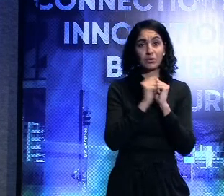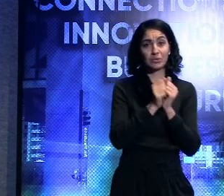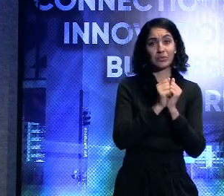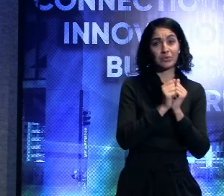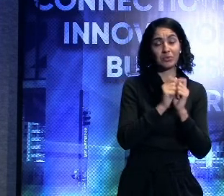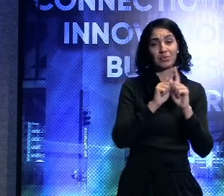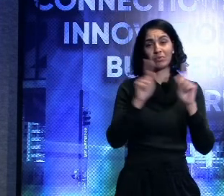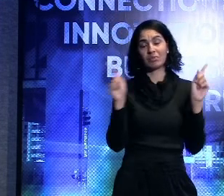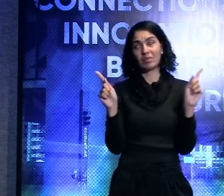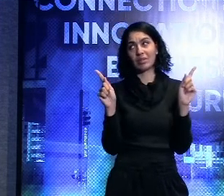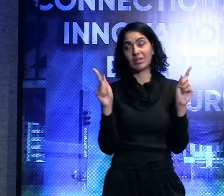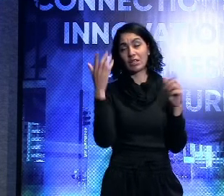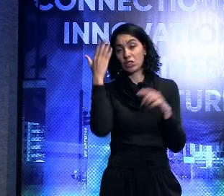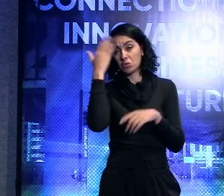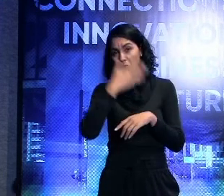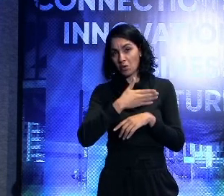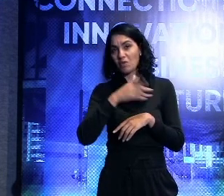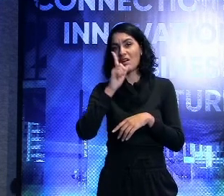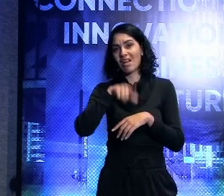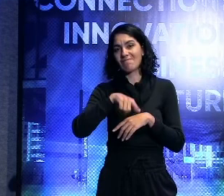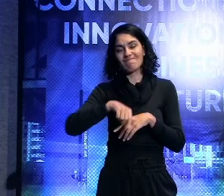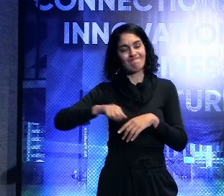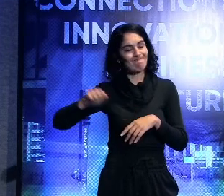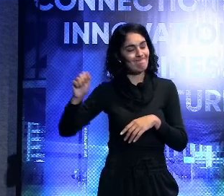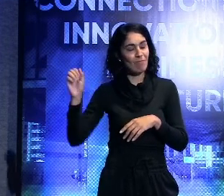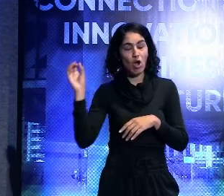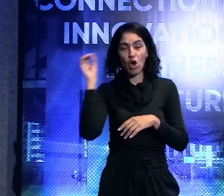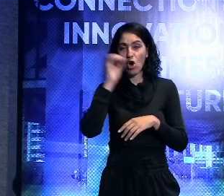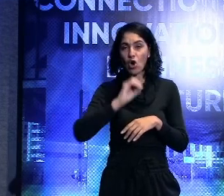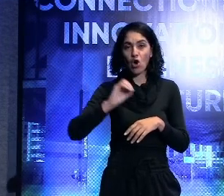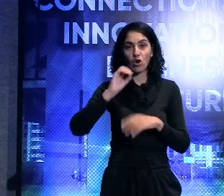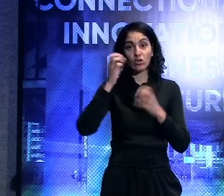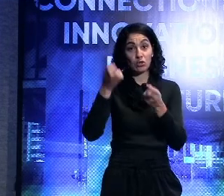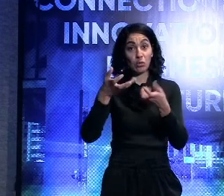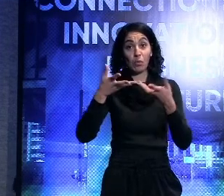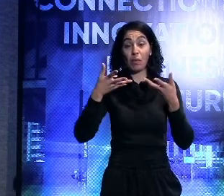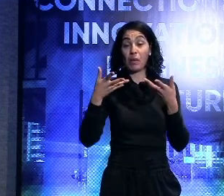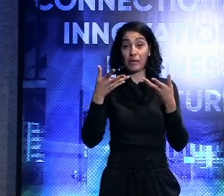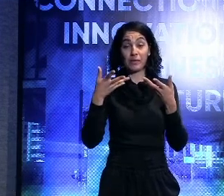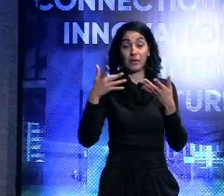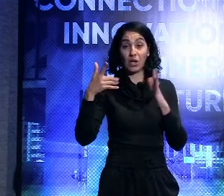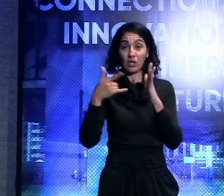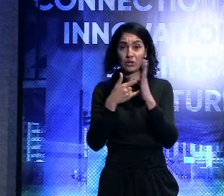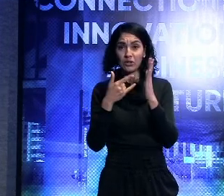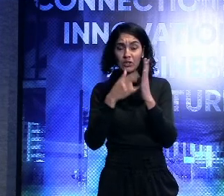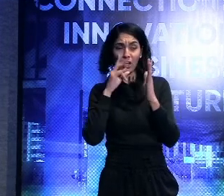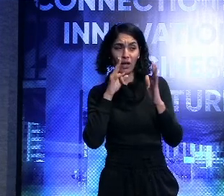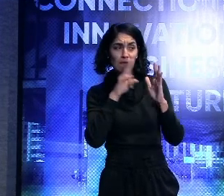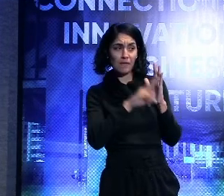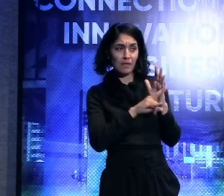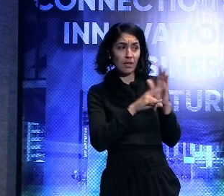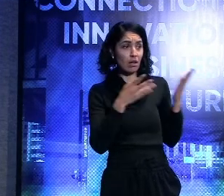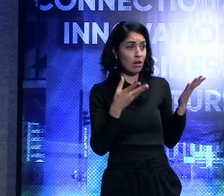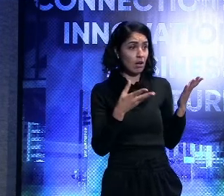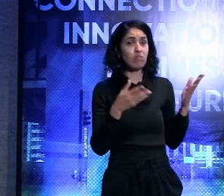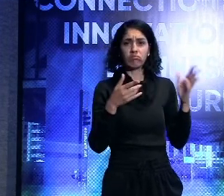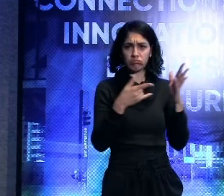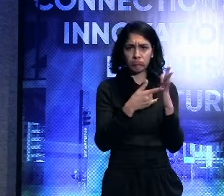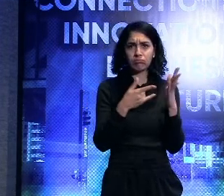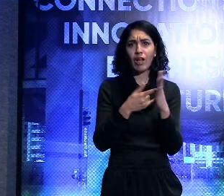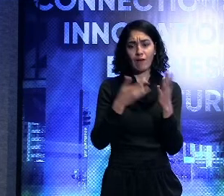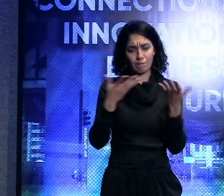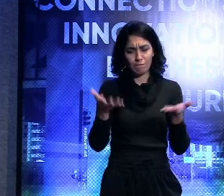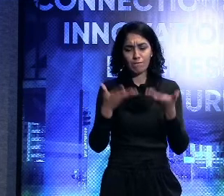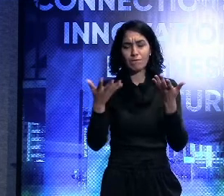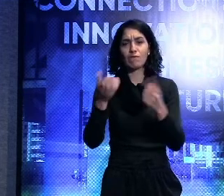gente provou o quanto foi rico essa construção. Eles se empolgaram. Eles olharam o Miro e eles quiseram construir, eles ficaram